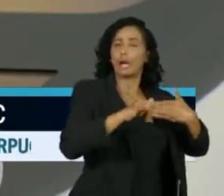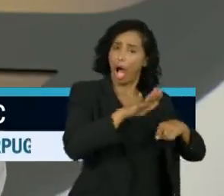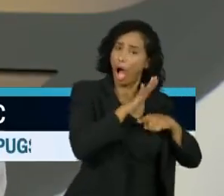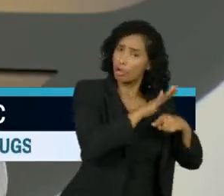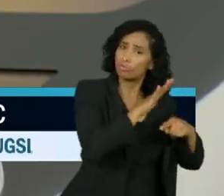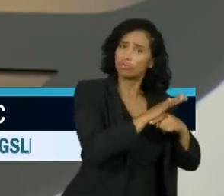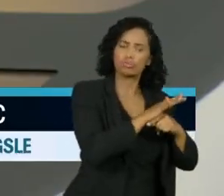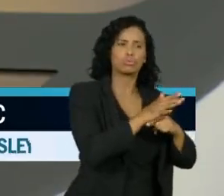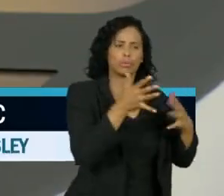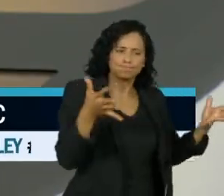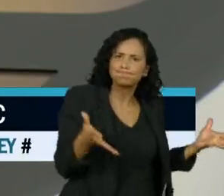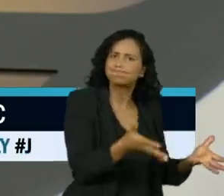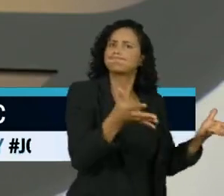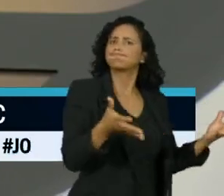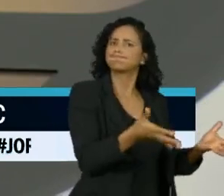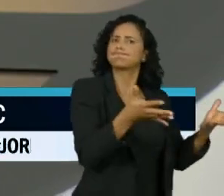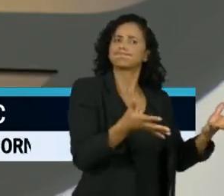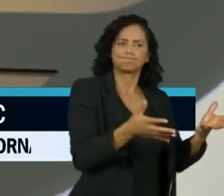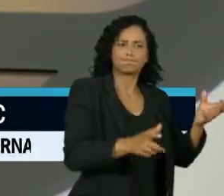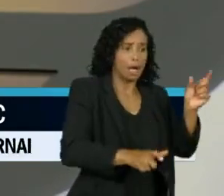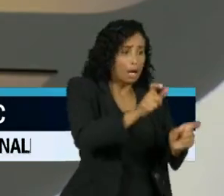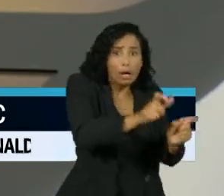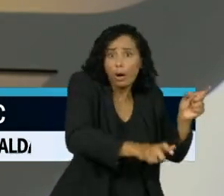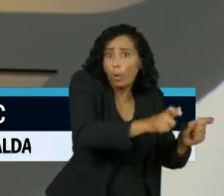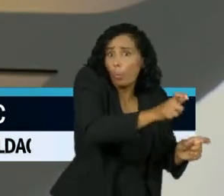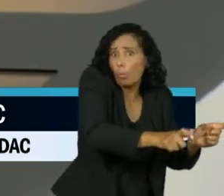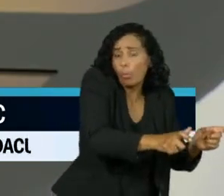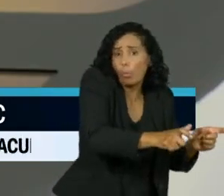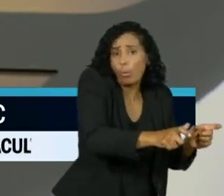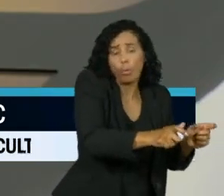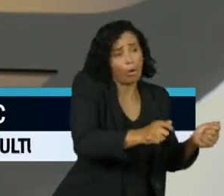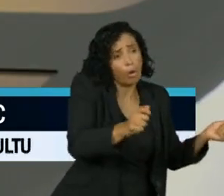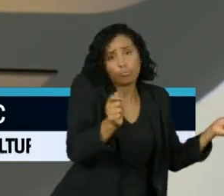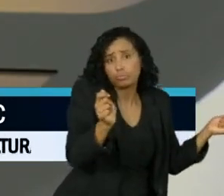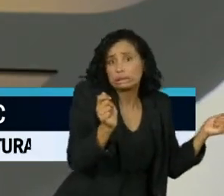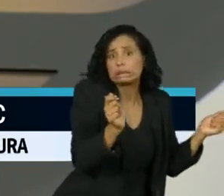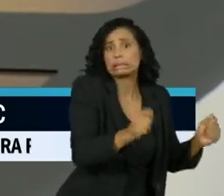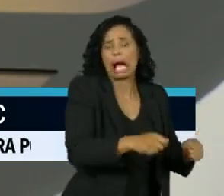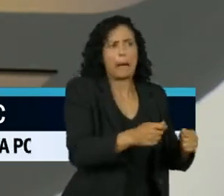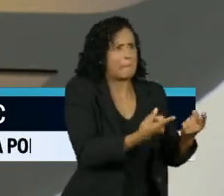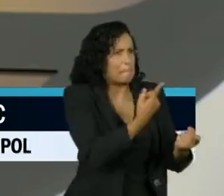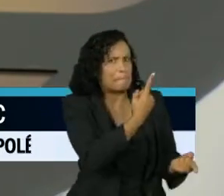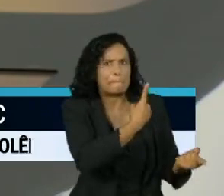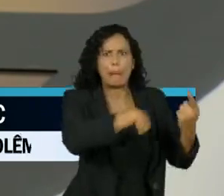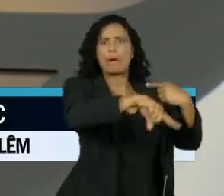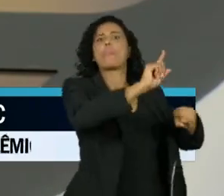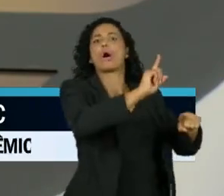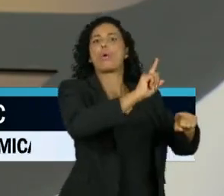incentivo, tem que haver uma indução pública para você fazer esse tipo de investimento.